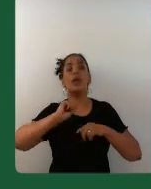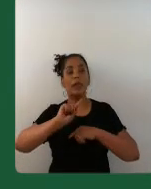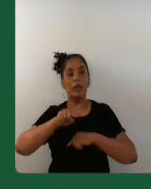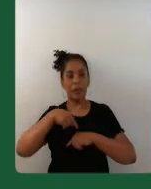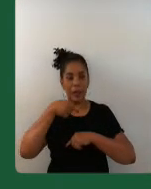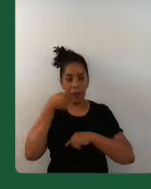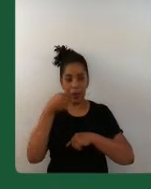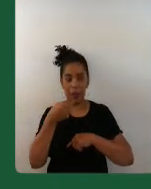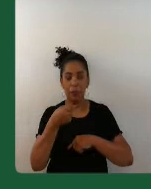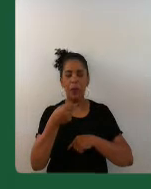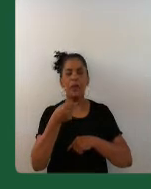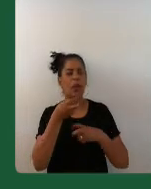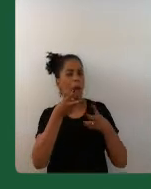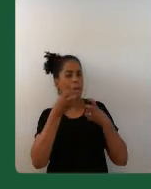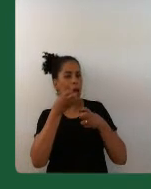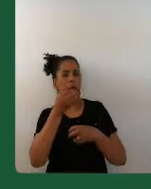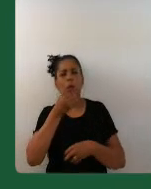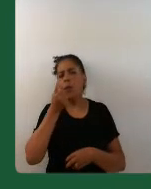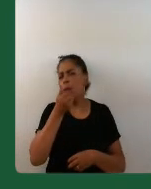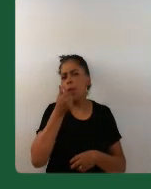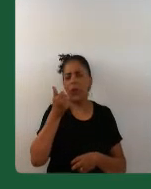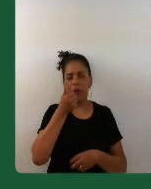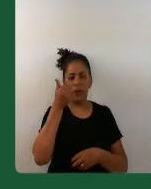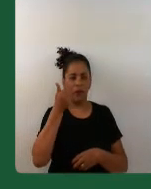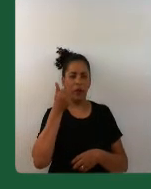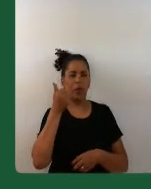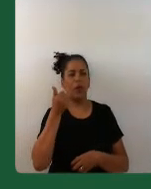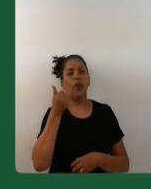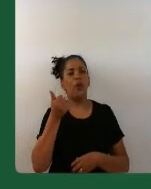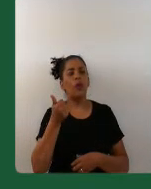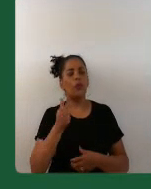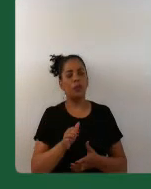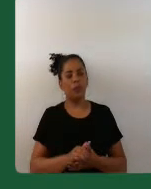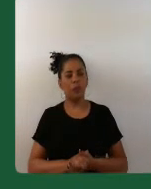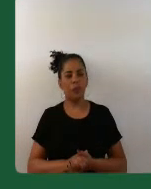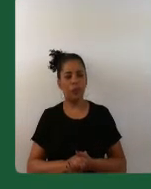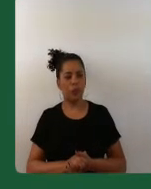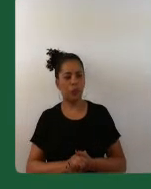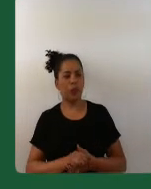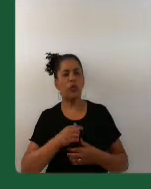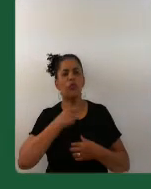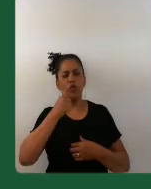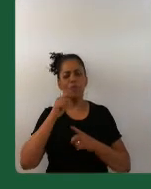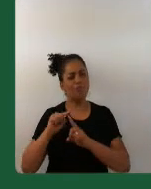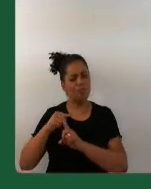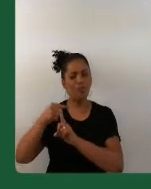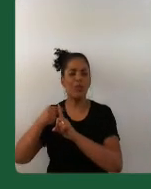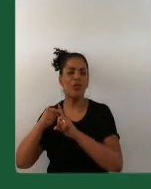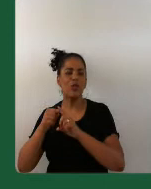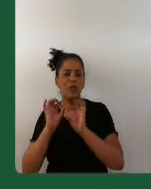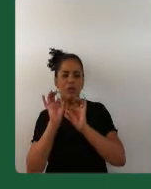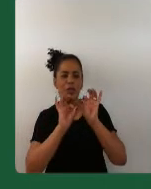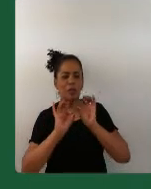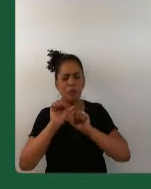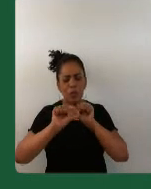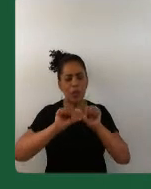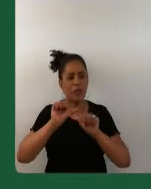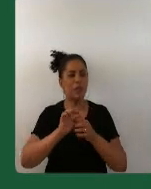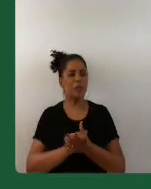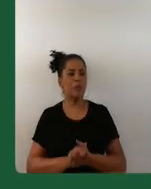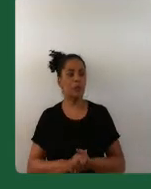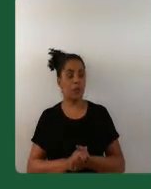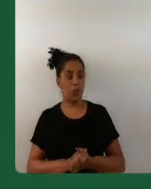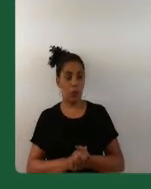dos retalhos em ombreira, com uma evolução positiva do caso. Aqui um